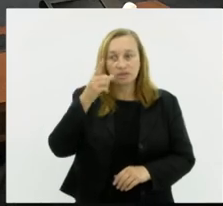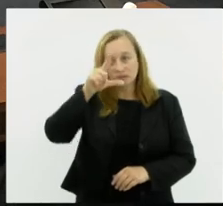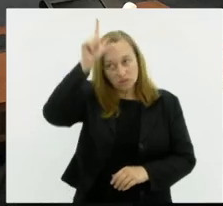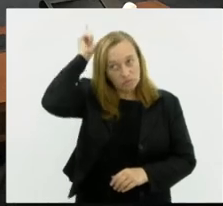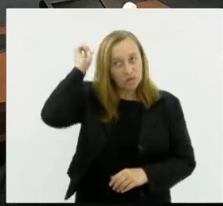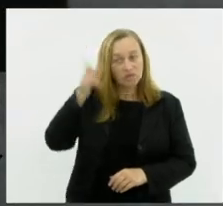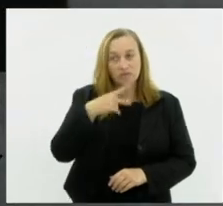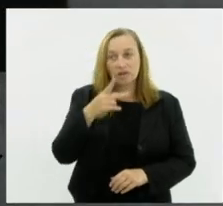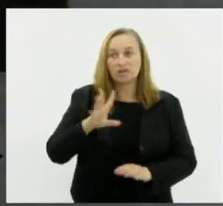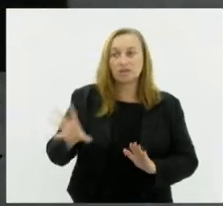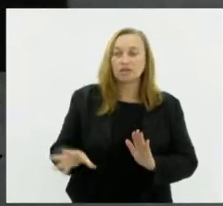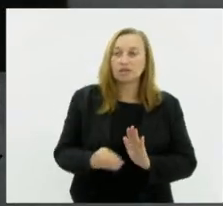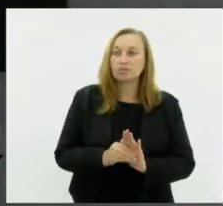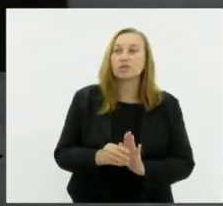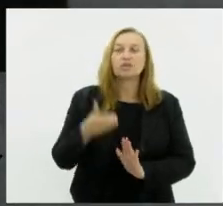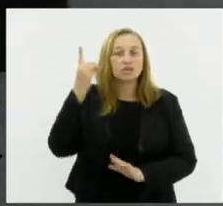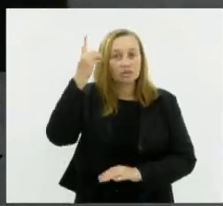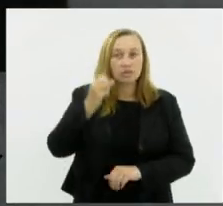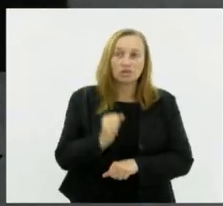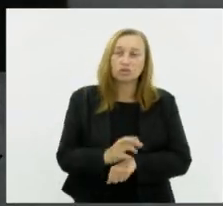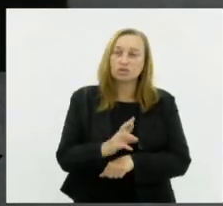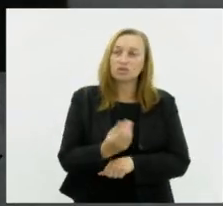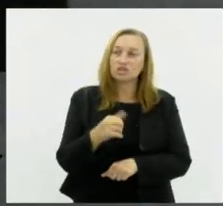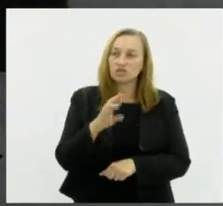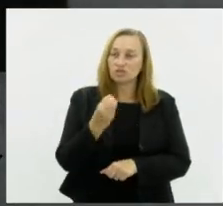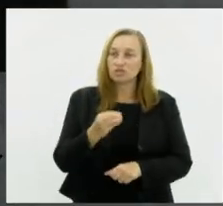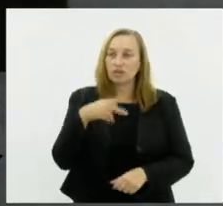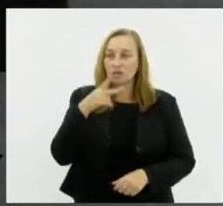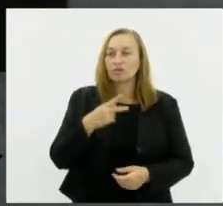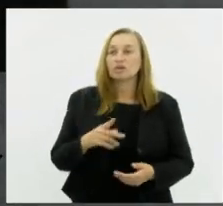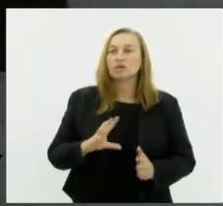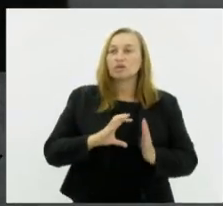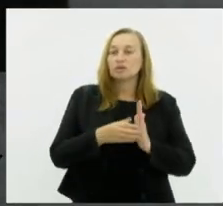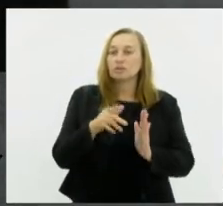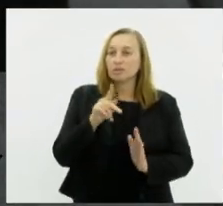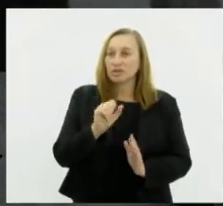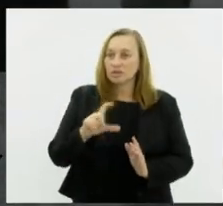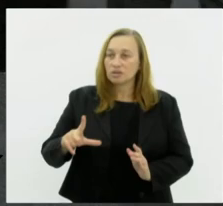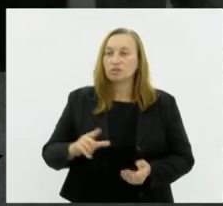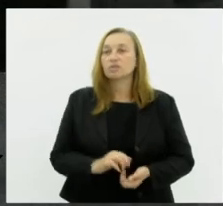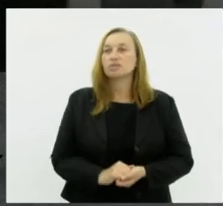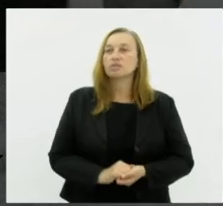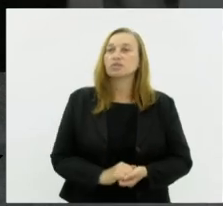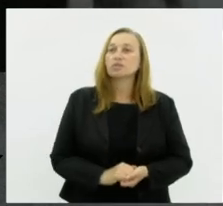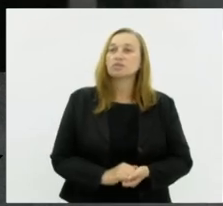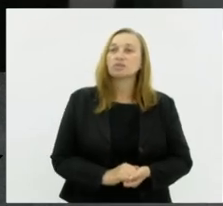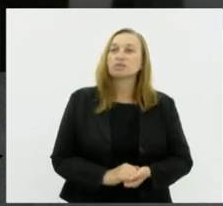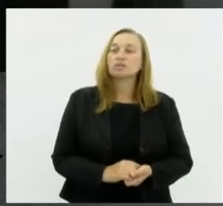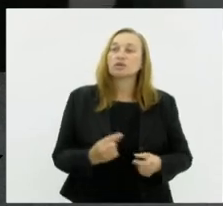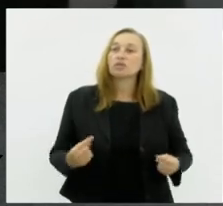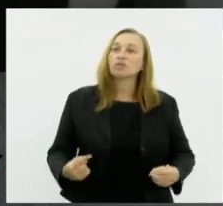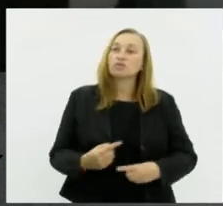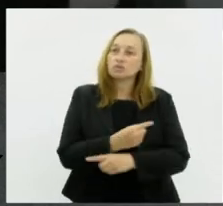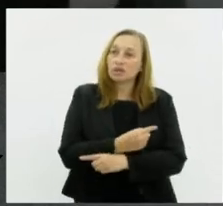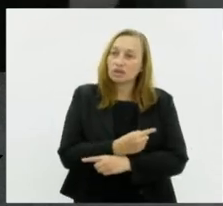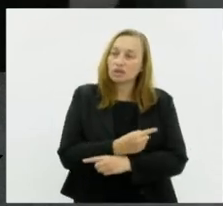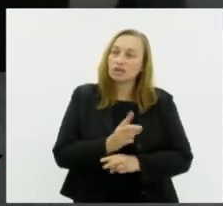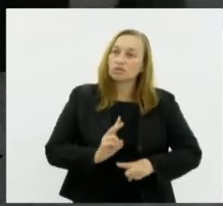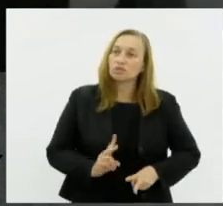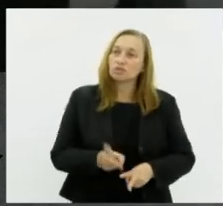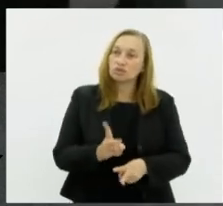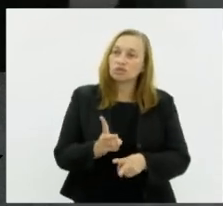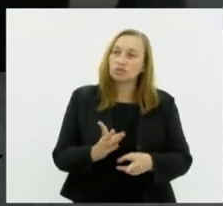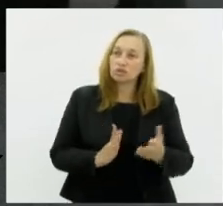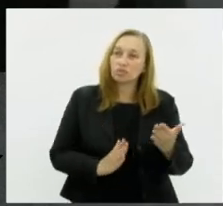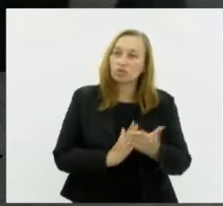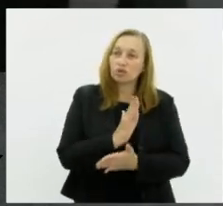a questão da nossa emenda, o deputado doutor Serginho falou. Nós da bancada do PSOL temos uma posição que é contrária à continuidade da